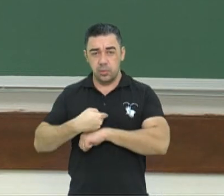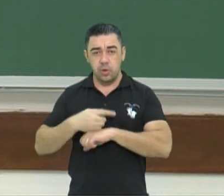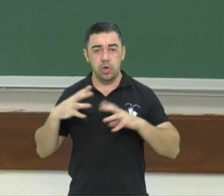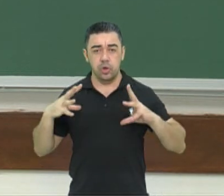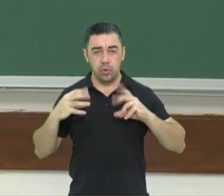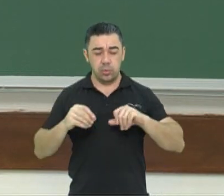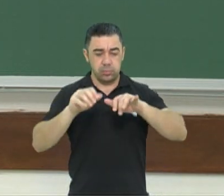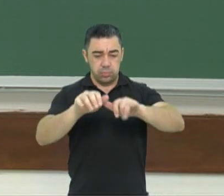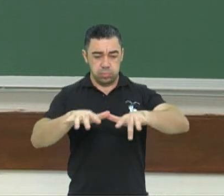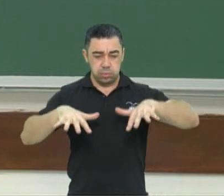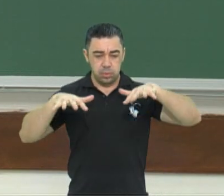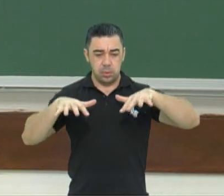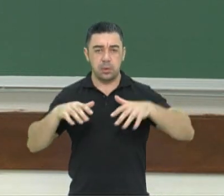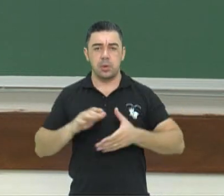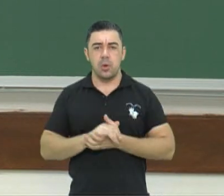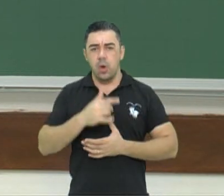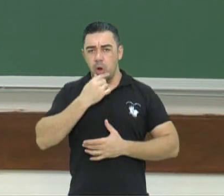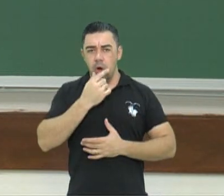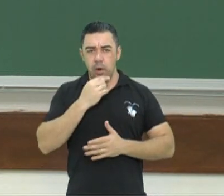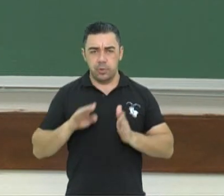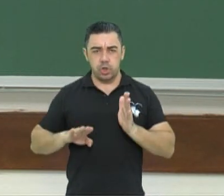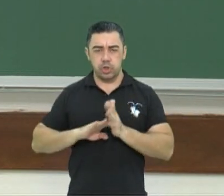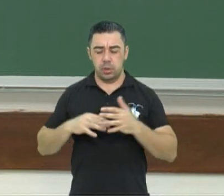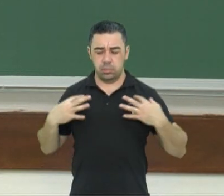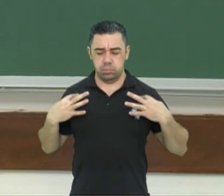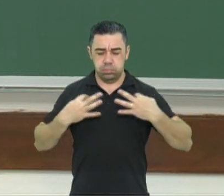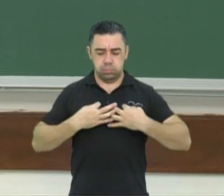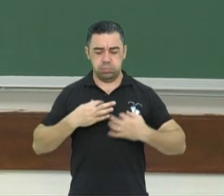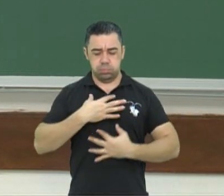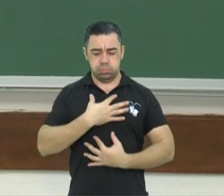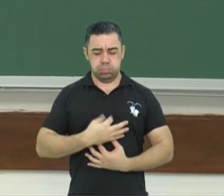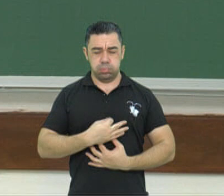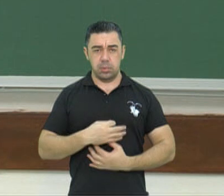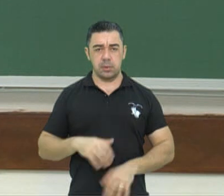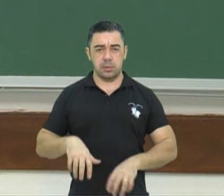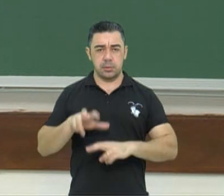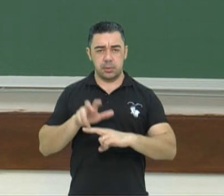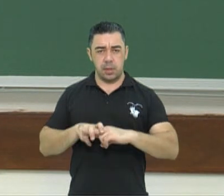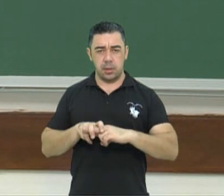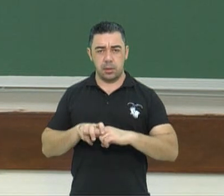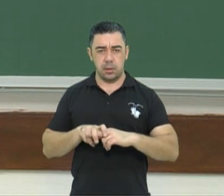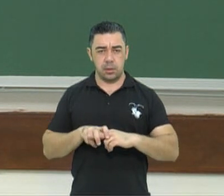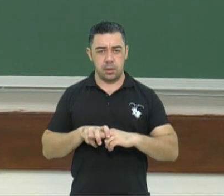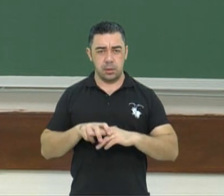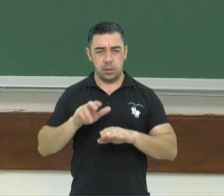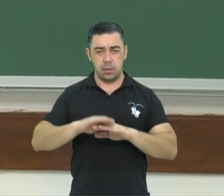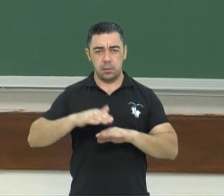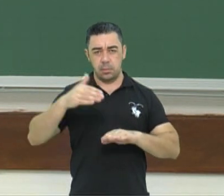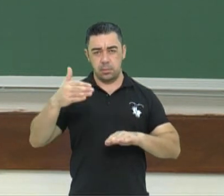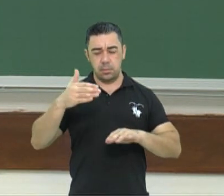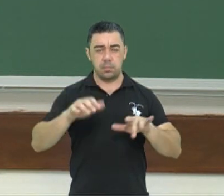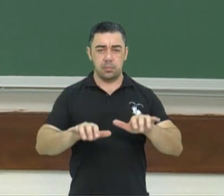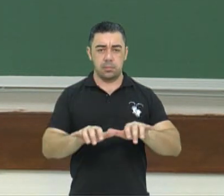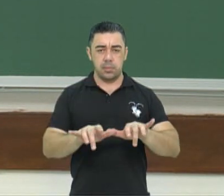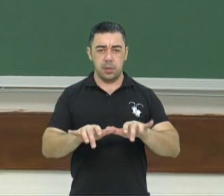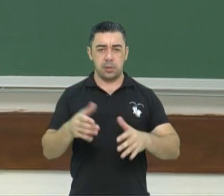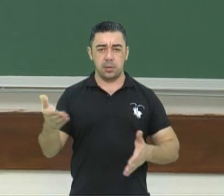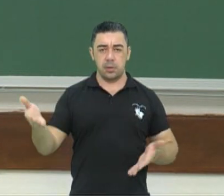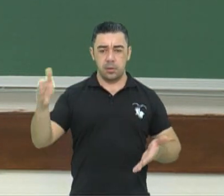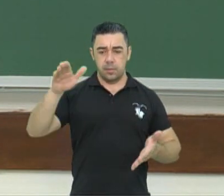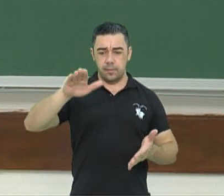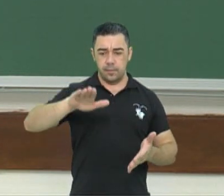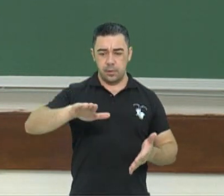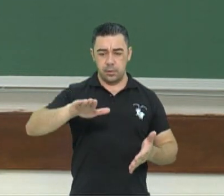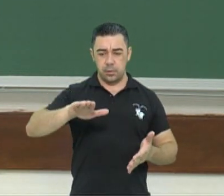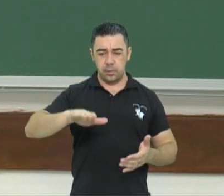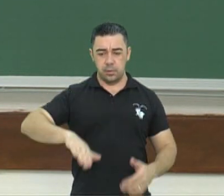chega nesse palco com fraque, muito bem vestido, bonitão, senta num piano, o piano ele está aberto. Ele fecha o piano, pega